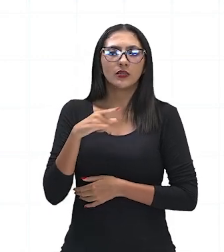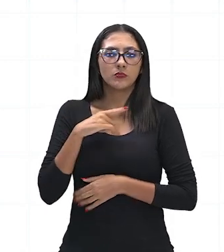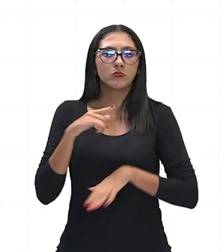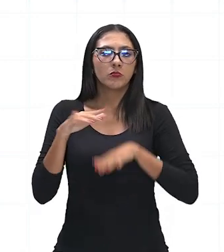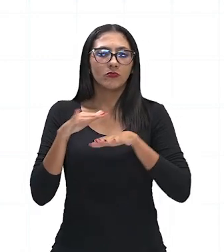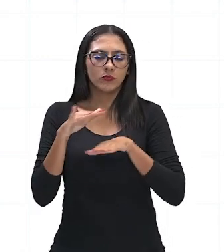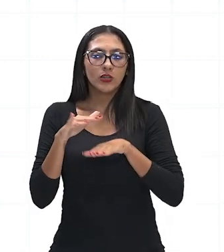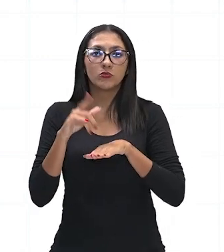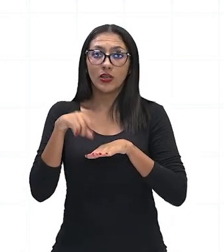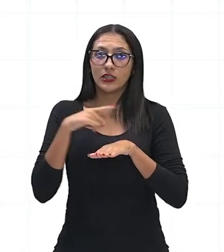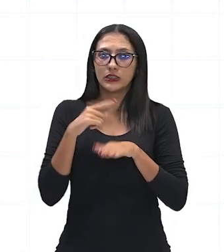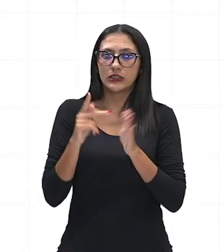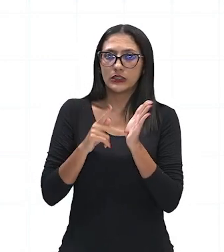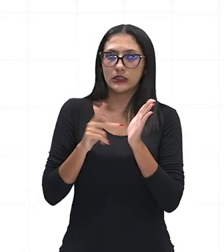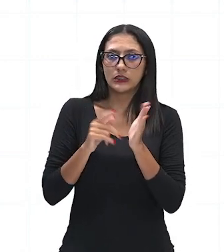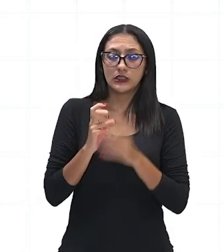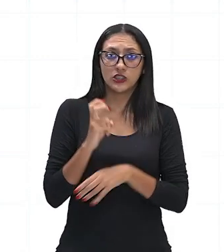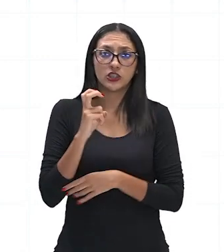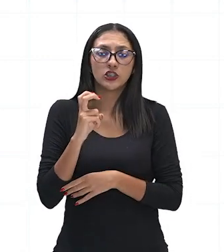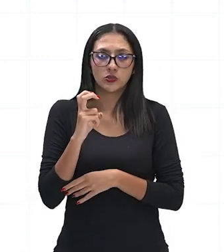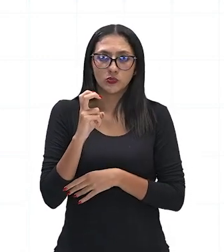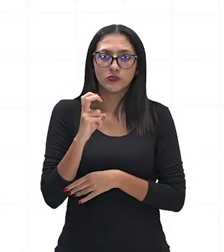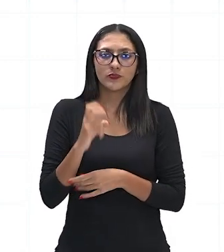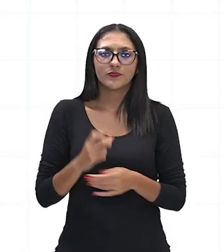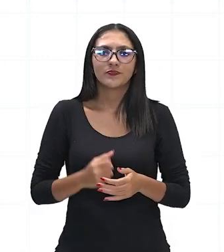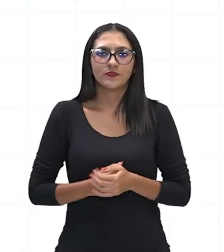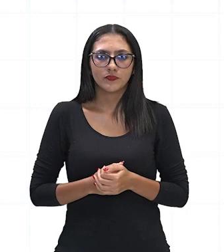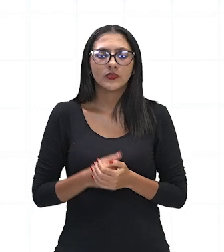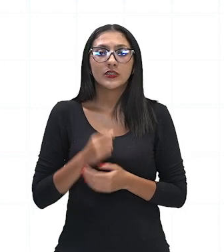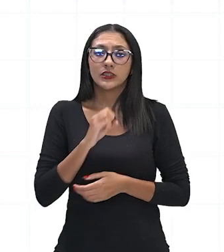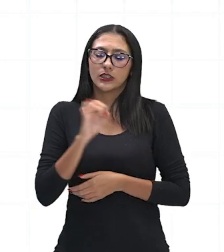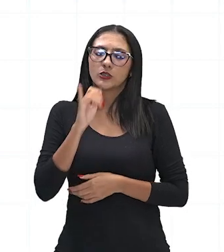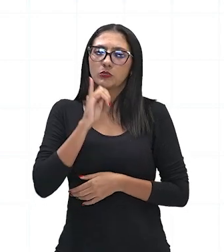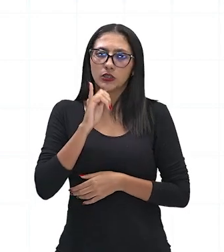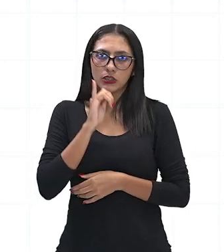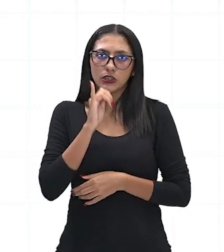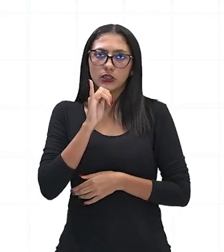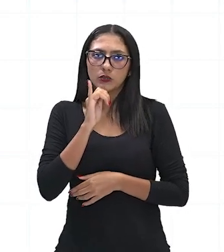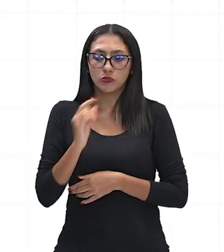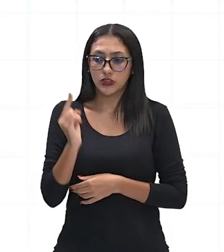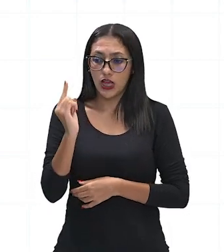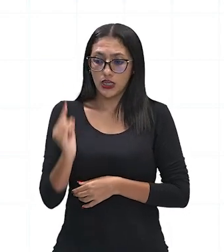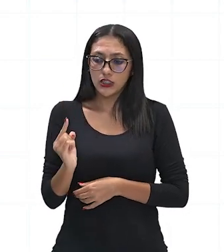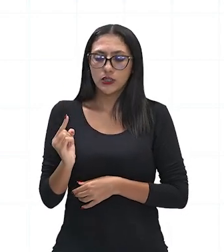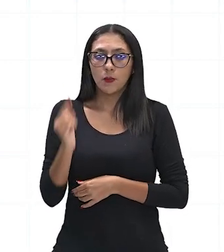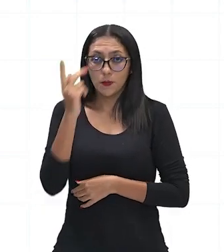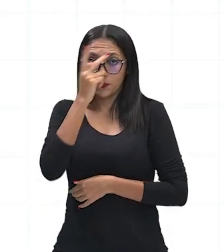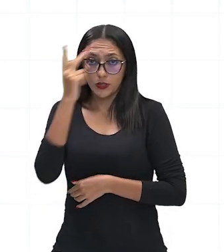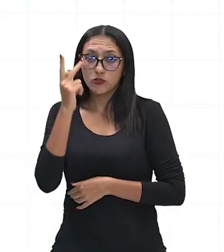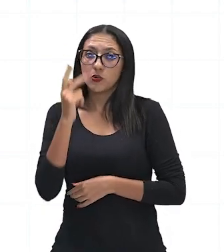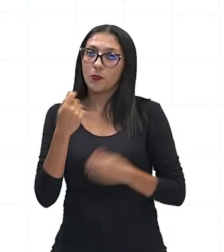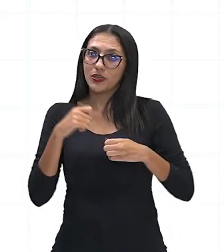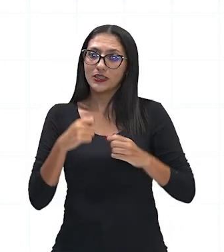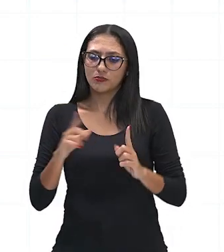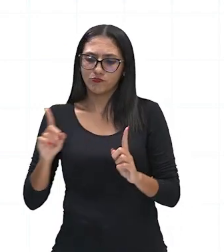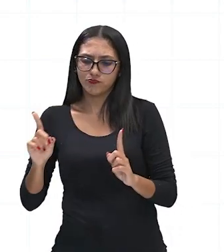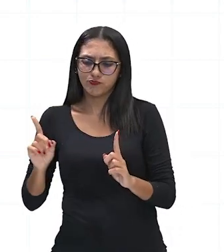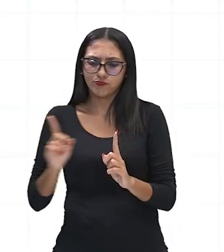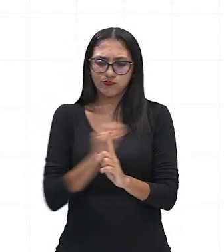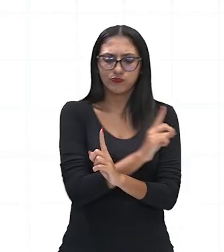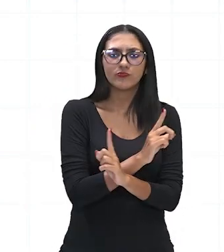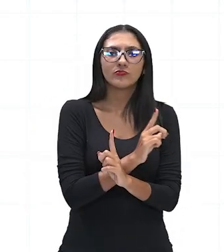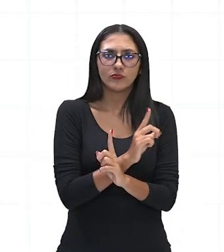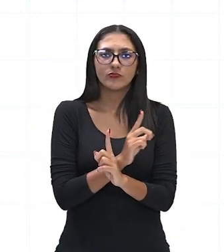consiste nessa ação de agarrar a bola e ultrapassar lá a linha de fundo desse campo, né? E apoiar essa